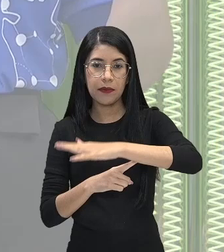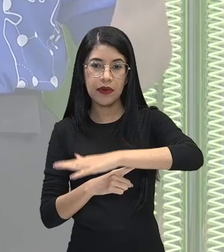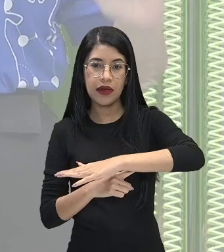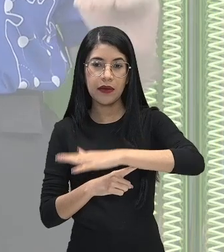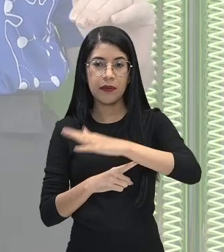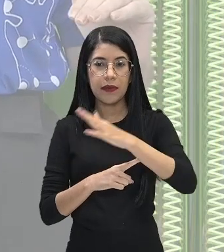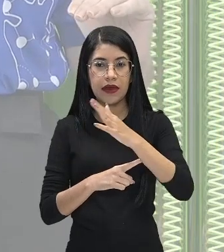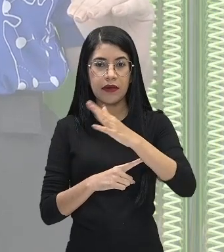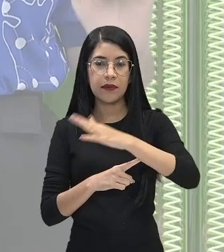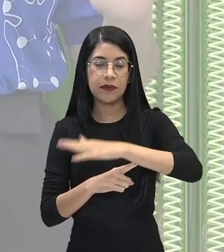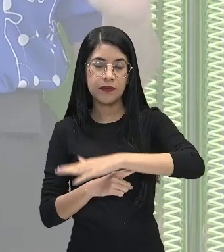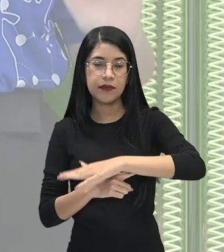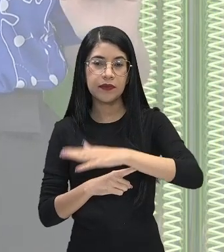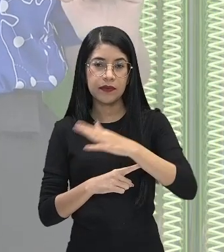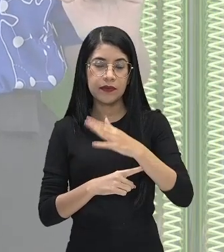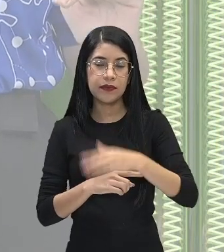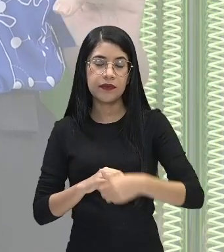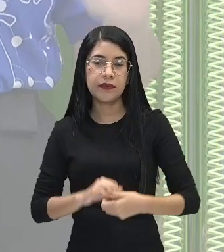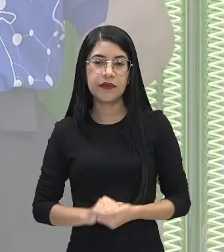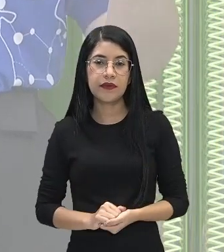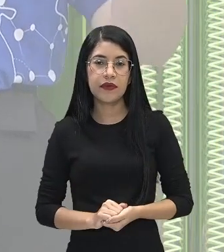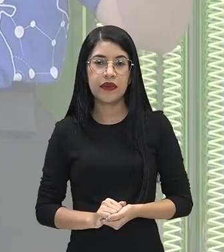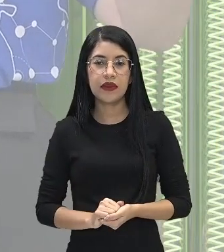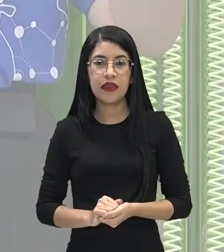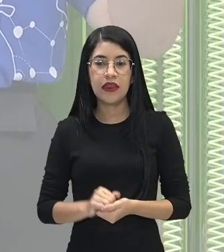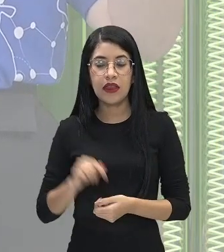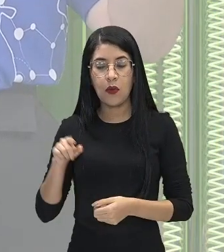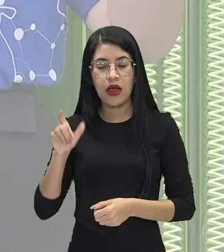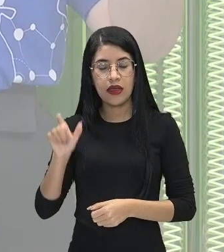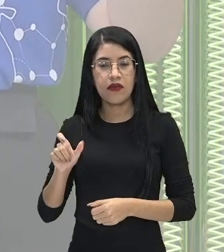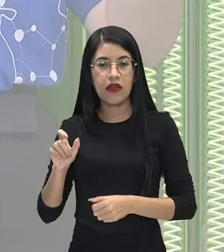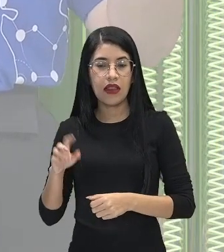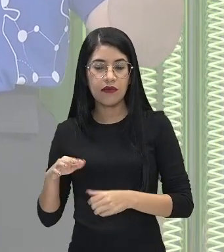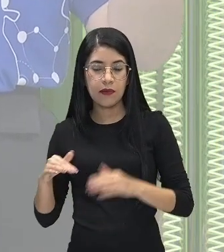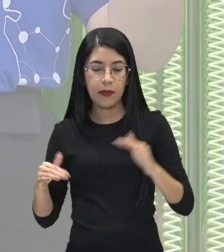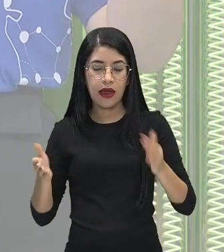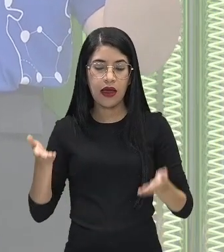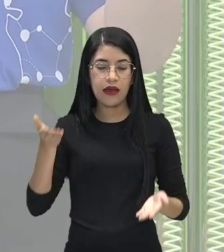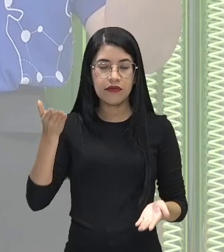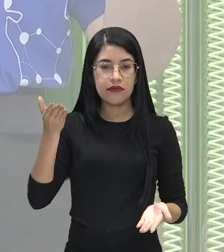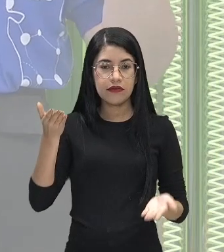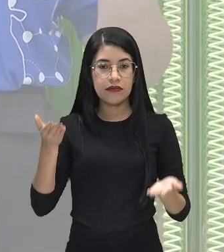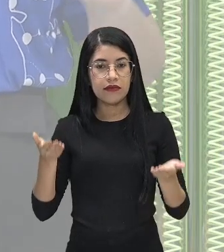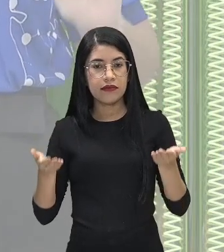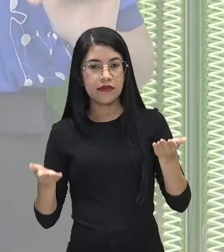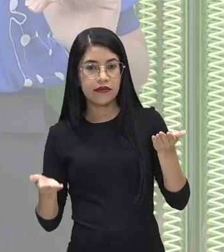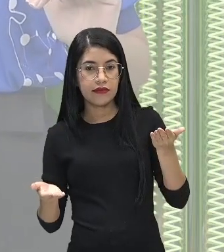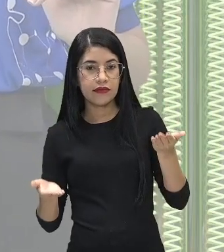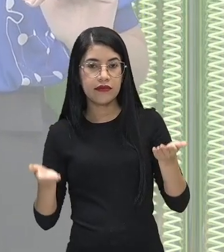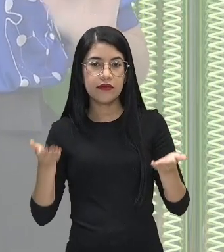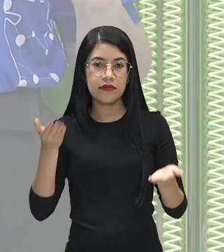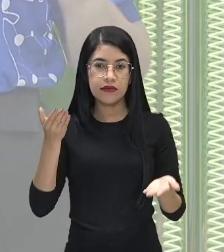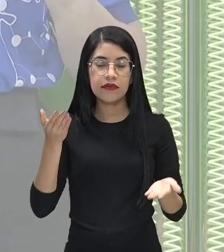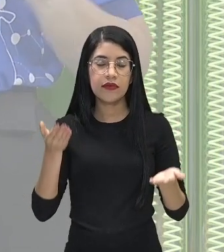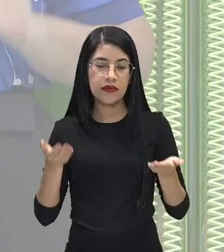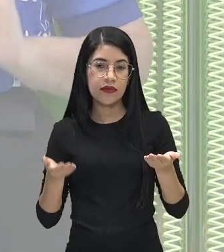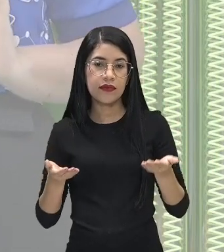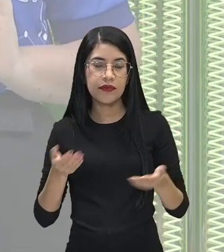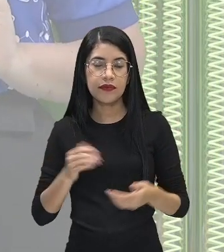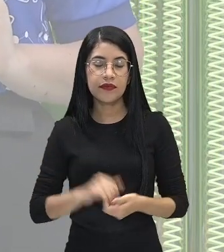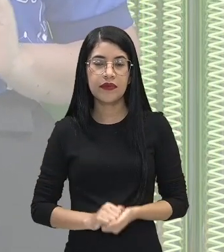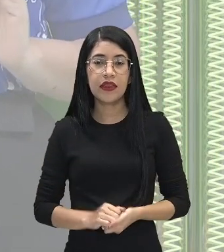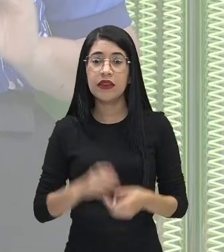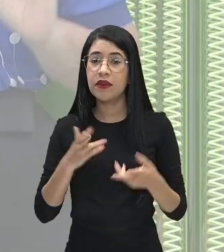se movimentam de um lado para o outro. Então uma faz uma forcinha para a outra subir, né? Enquanto a outra desce e assim por diante. Então